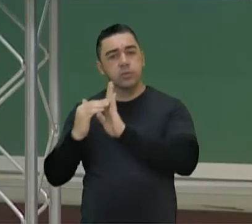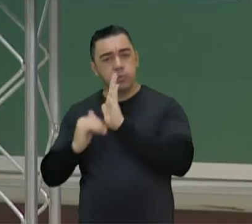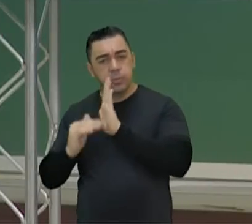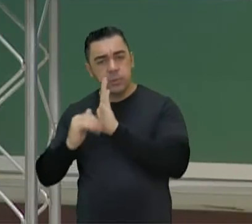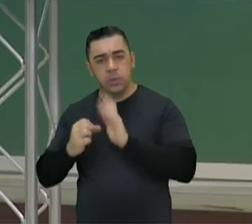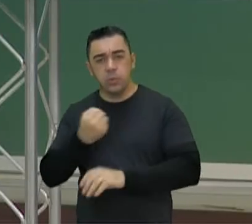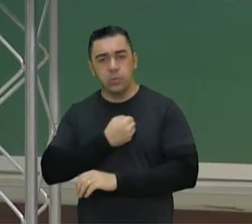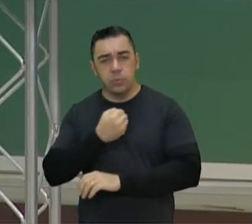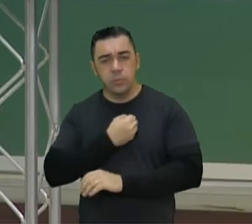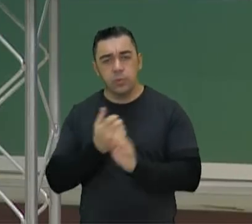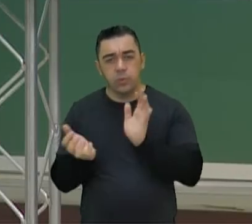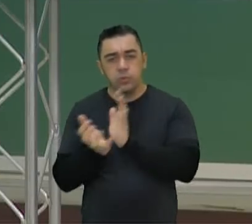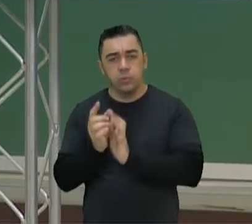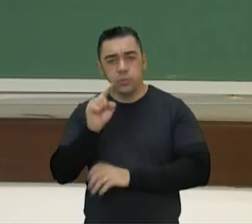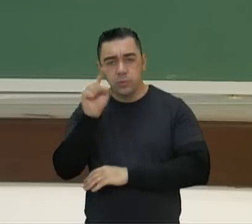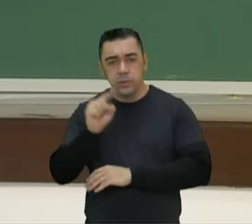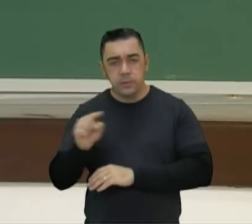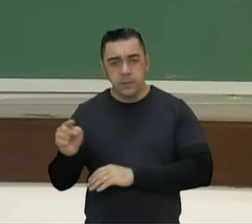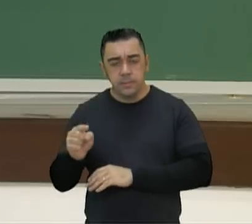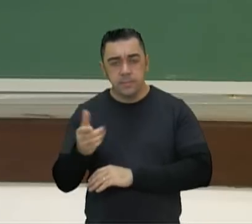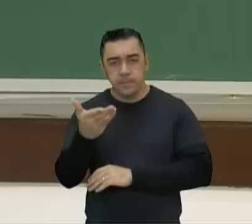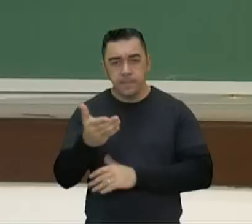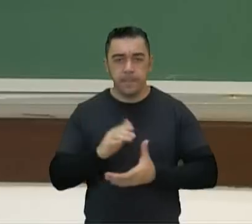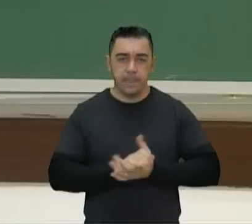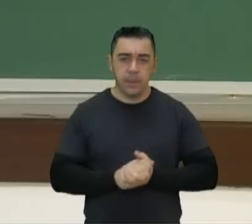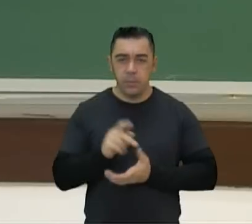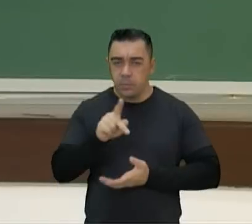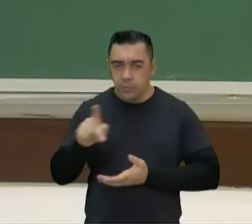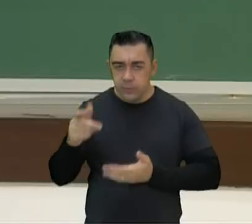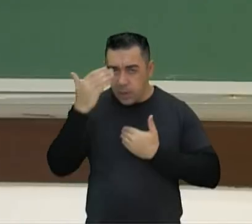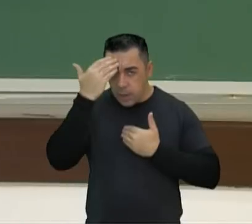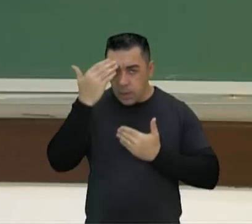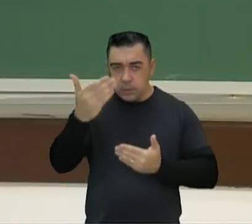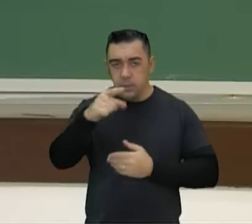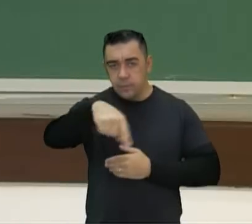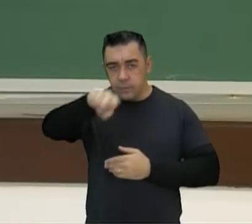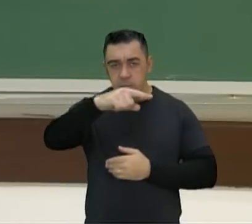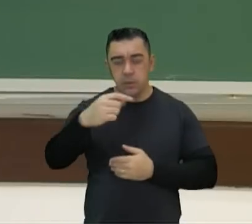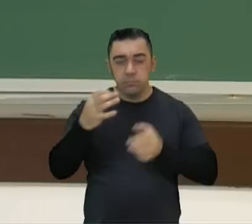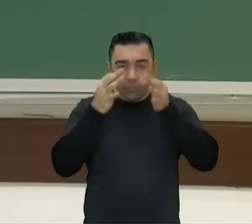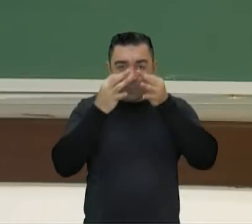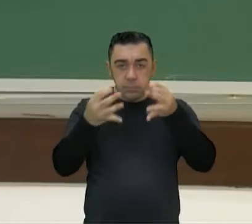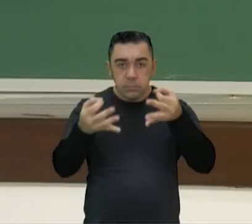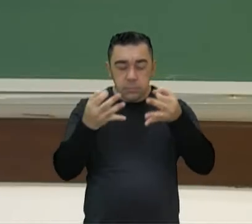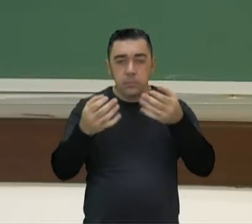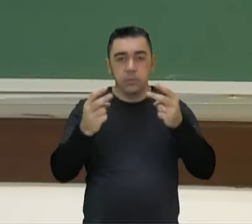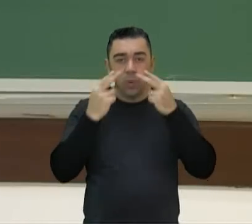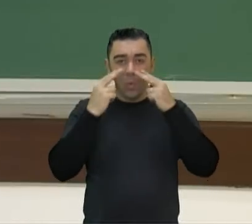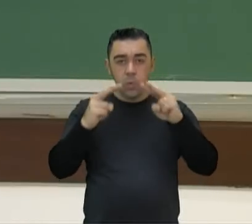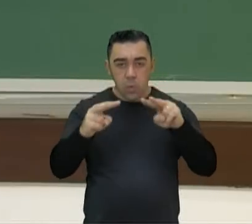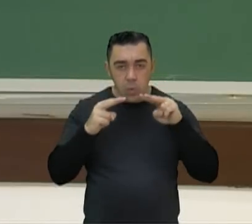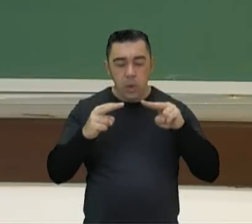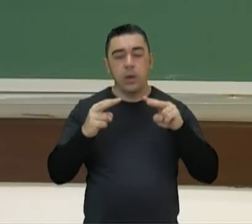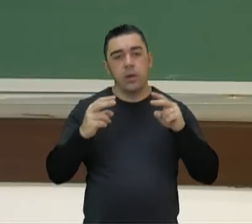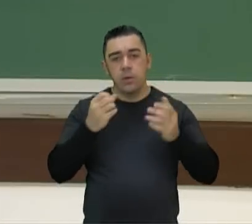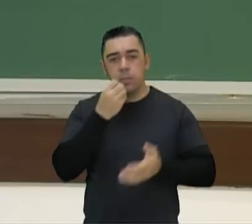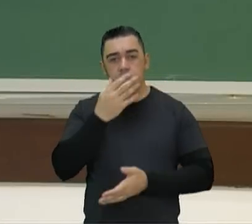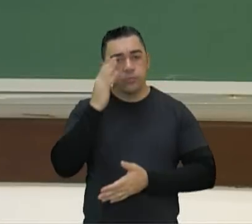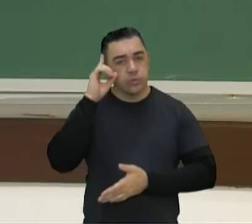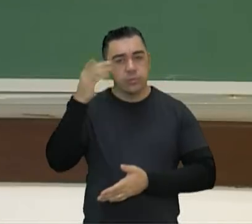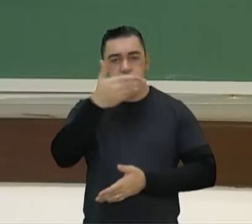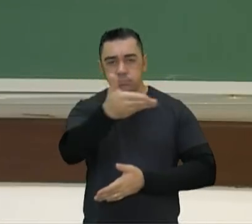dos números inteiros. O professor agradece aí a presença de vocês. Um ótimo dia.